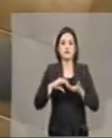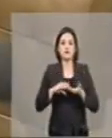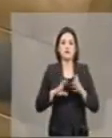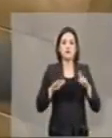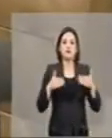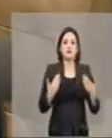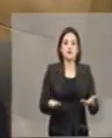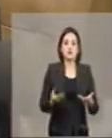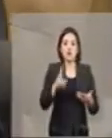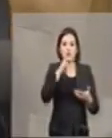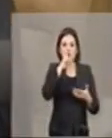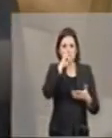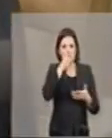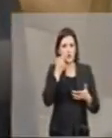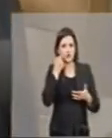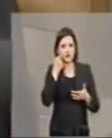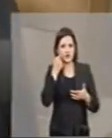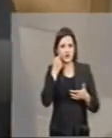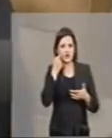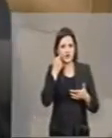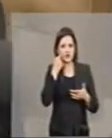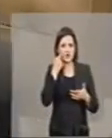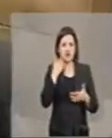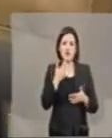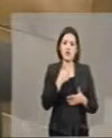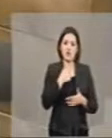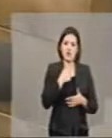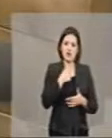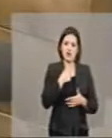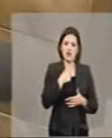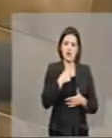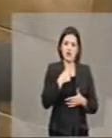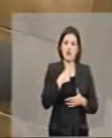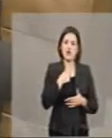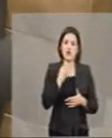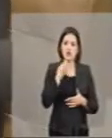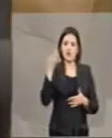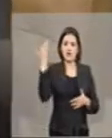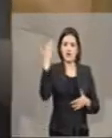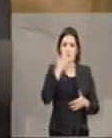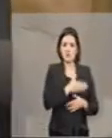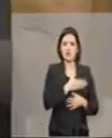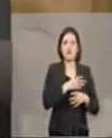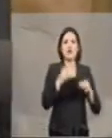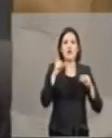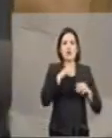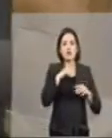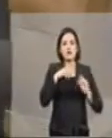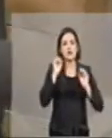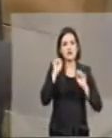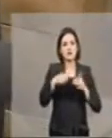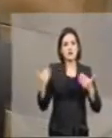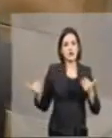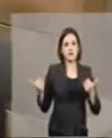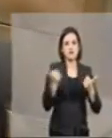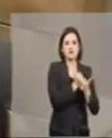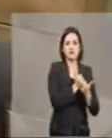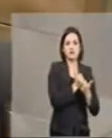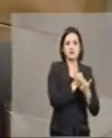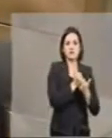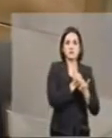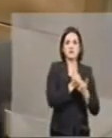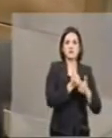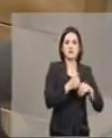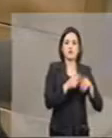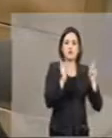nessas premissas, eu reputo comprovada, senhor presidente, a usurpação da competência desta casa nos estritos